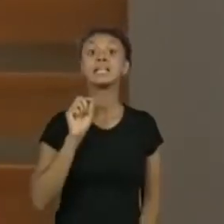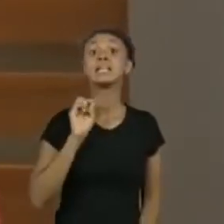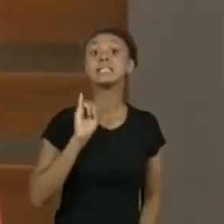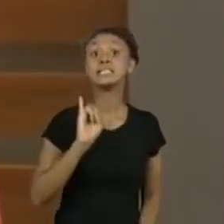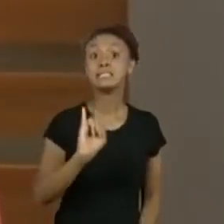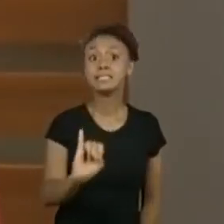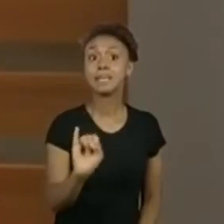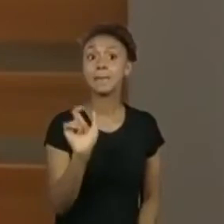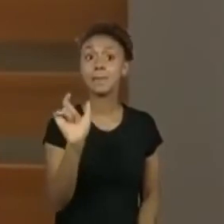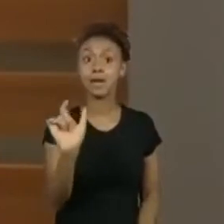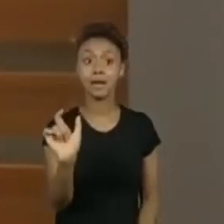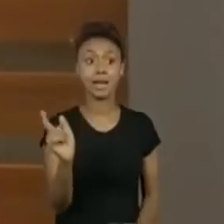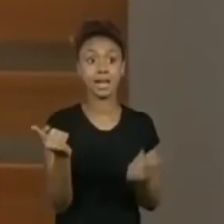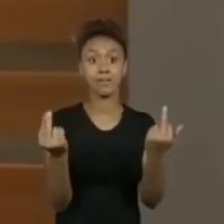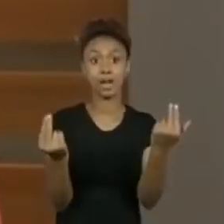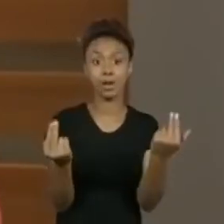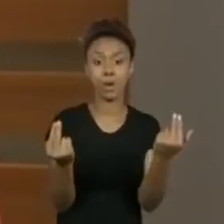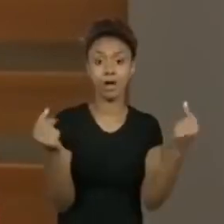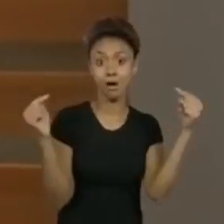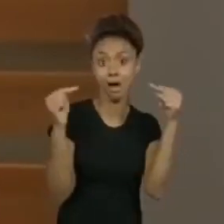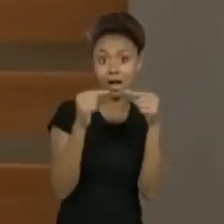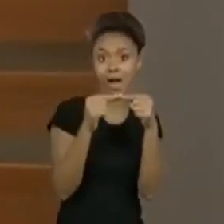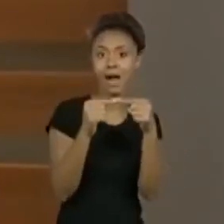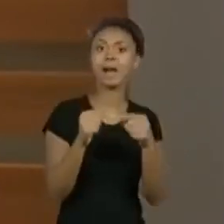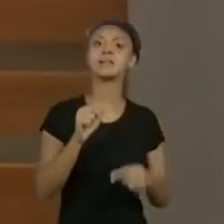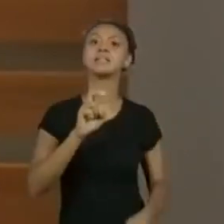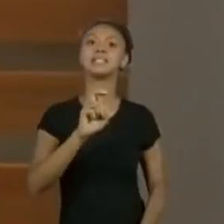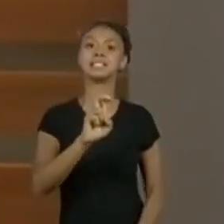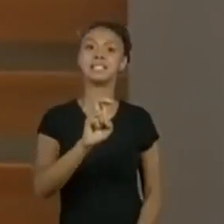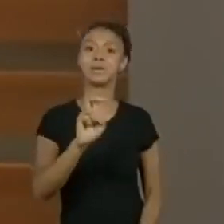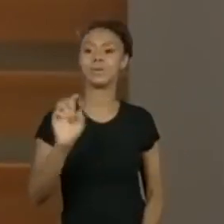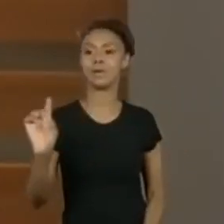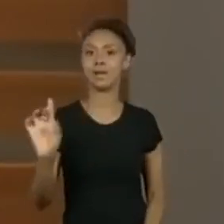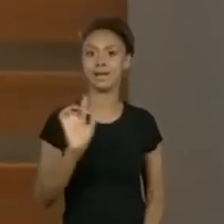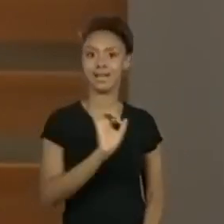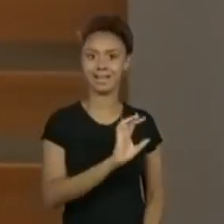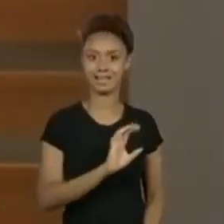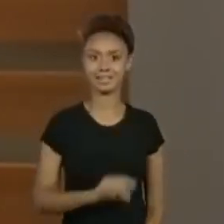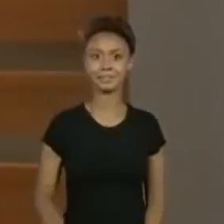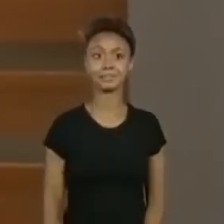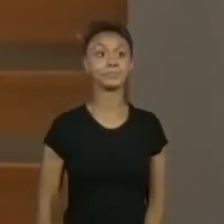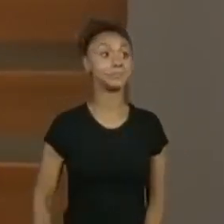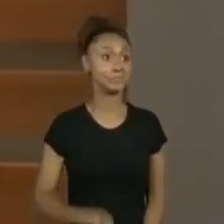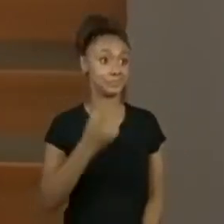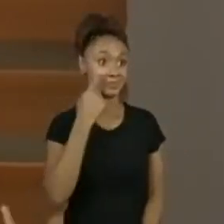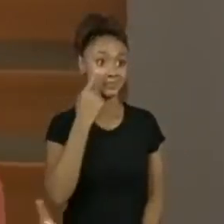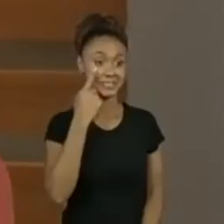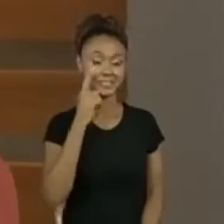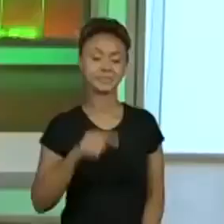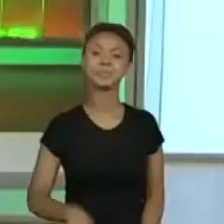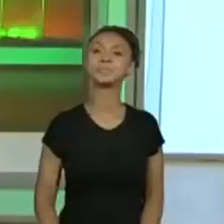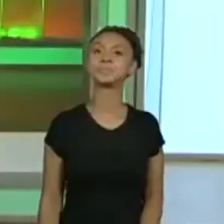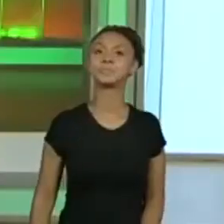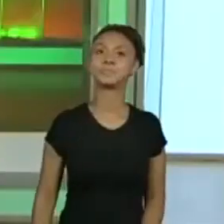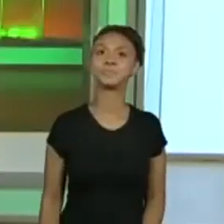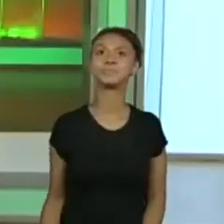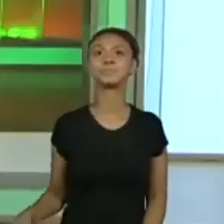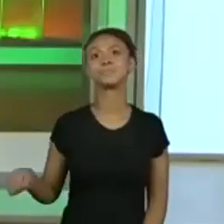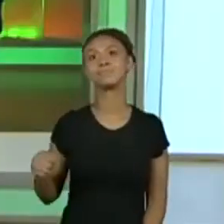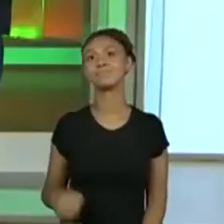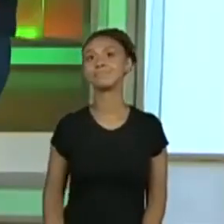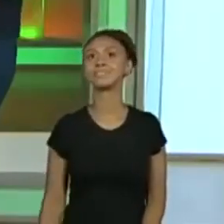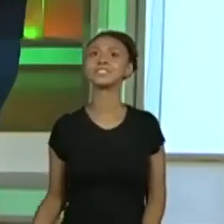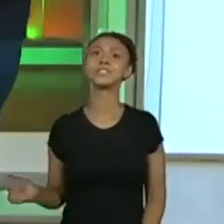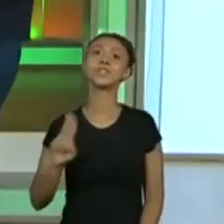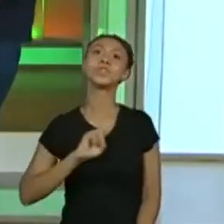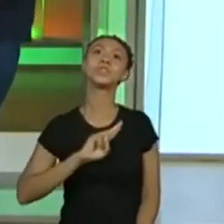a palavra for igual, 5 pontos para cada um. Vamos lá, professora? Antes, nome. Nome. Ah, professora,